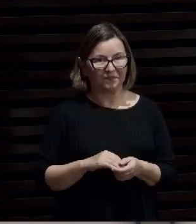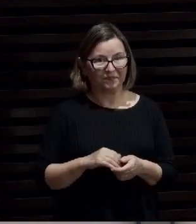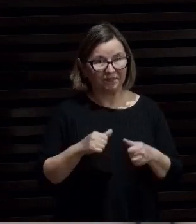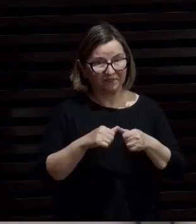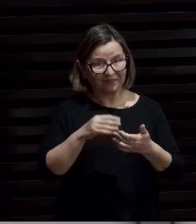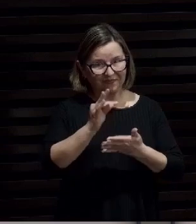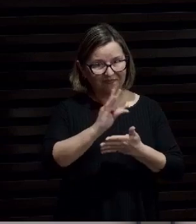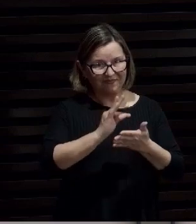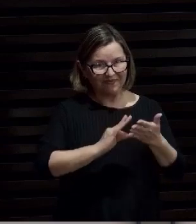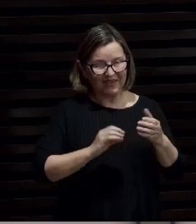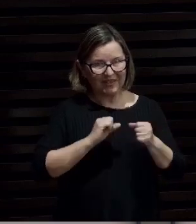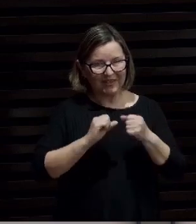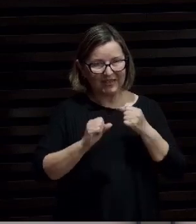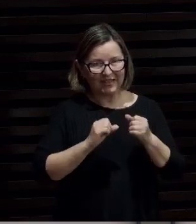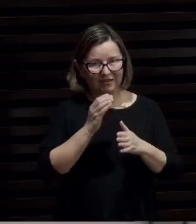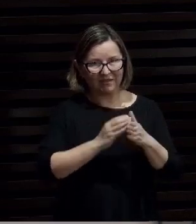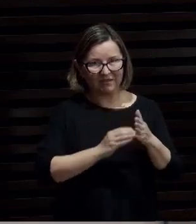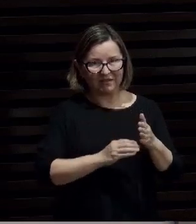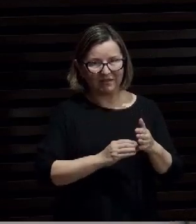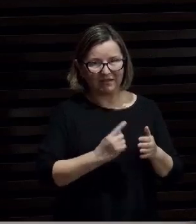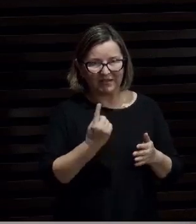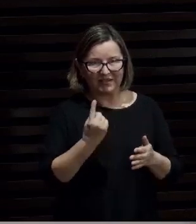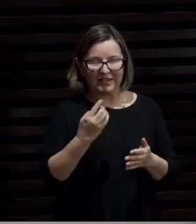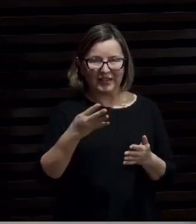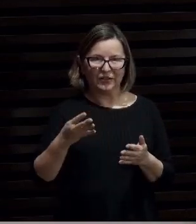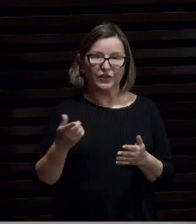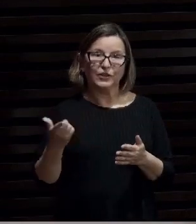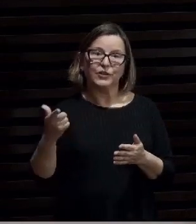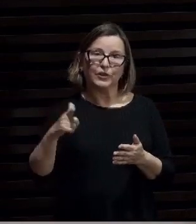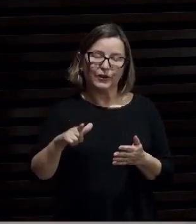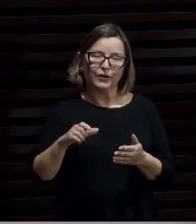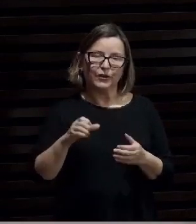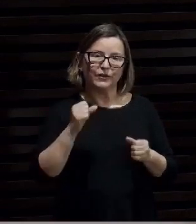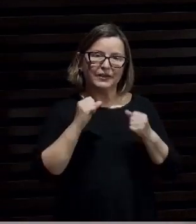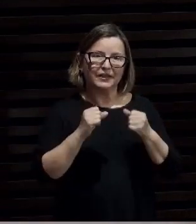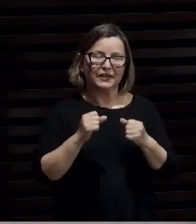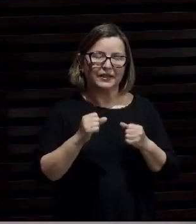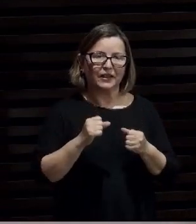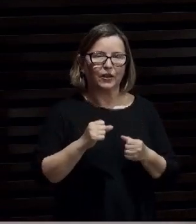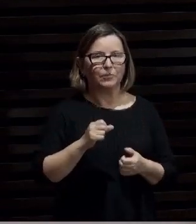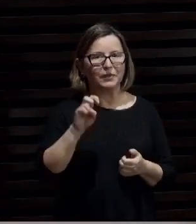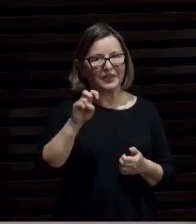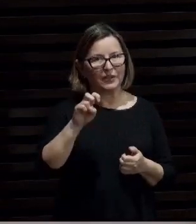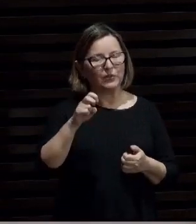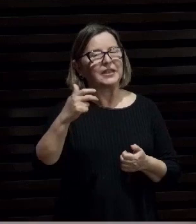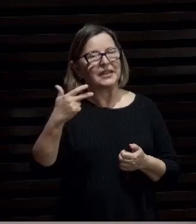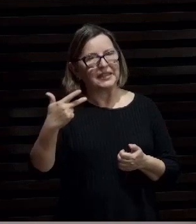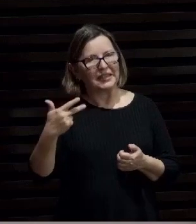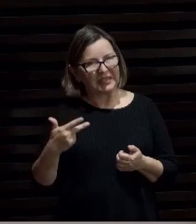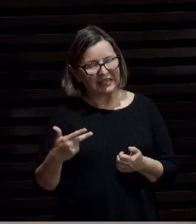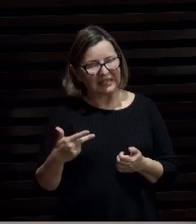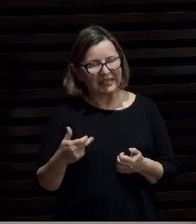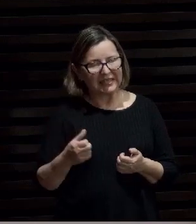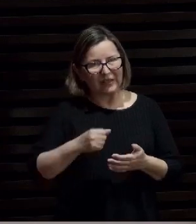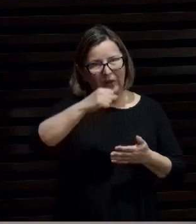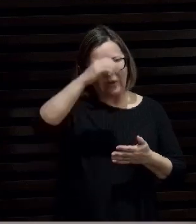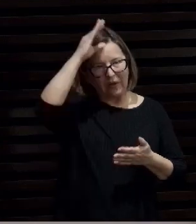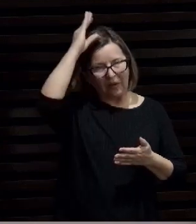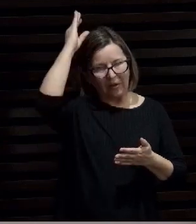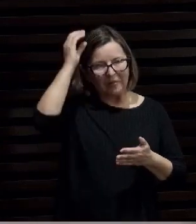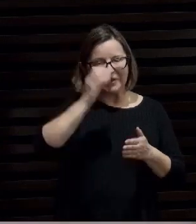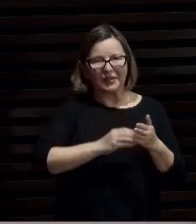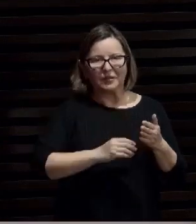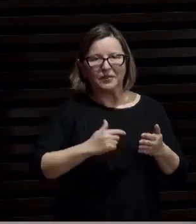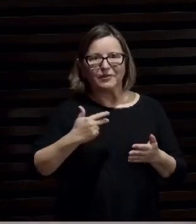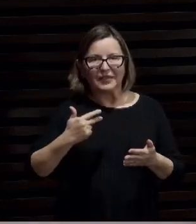de Salmo 14 está repetido no Salmo 53 e está repetido em Romanos 3, capítulo 3, versículos 10 a 12.